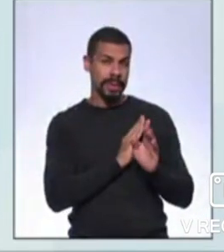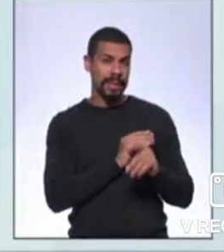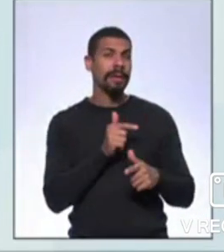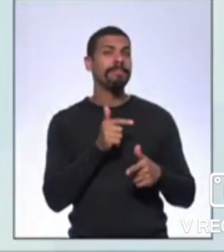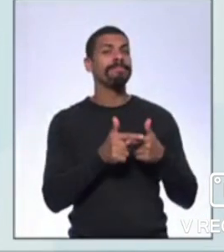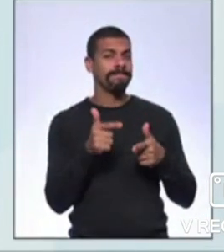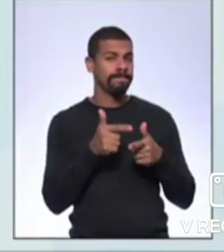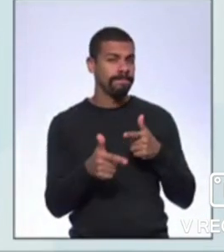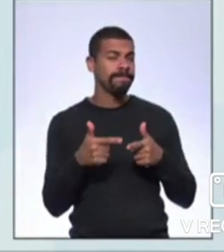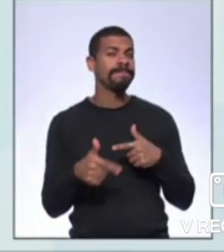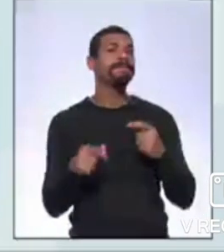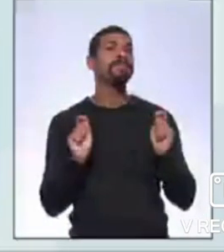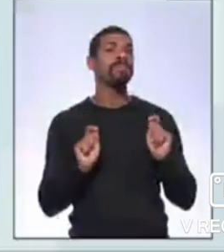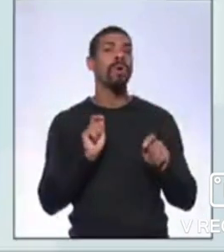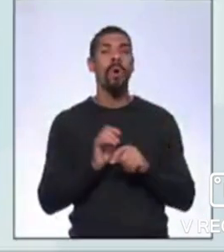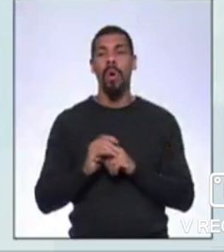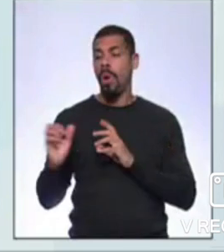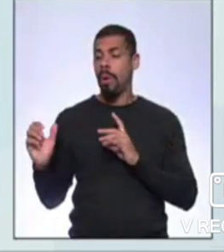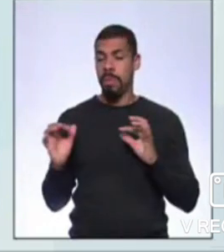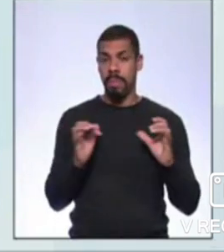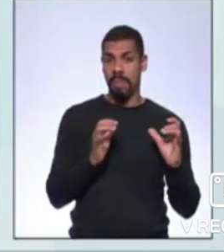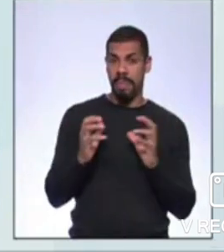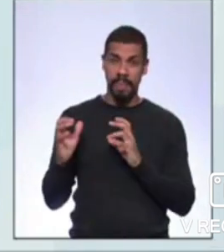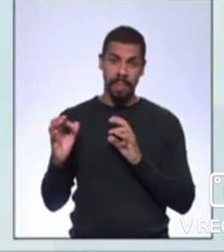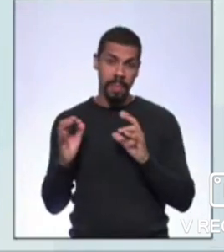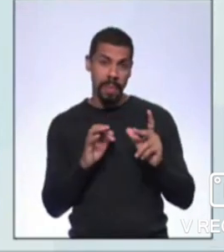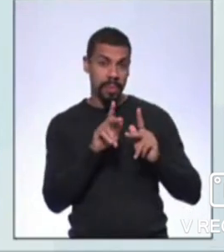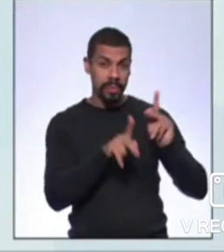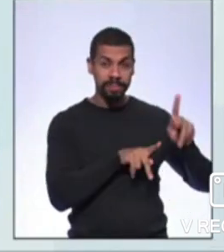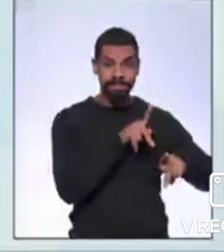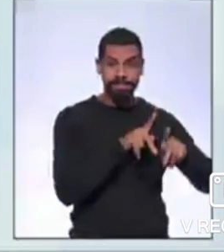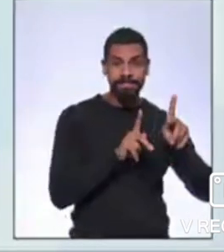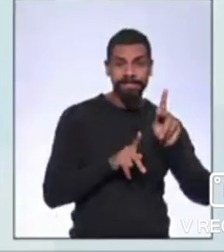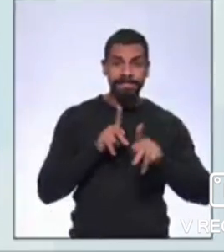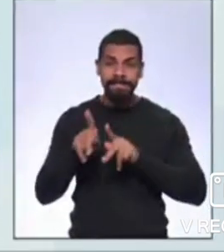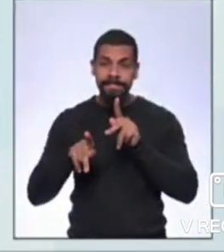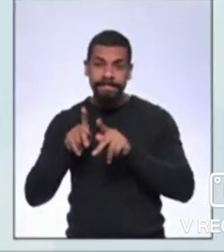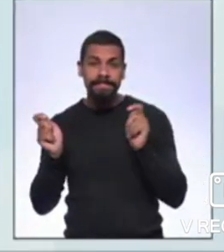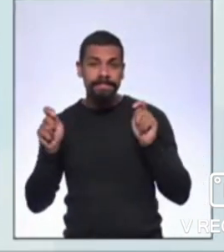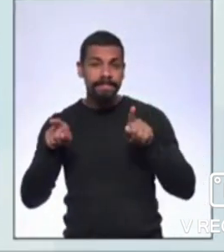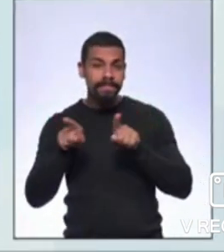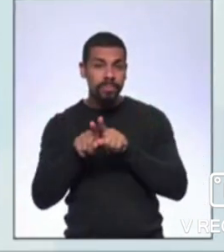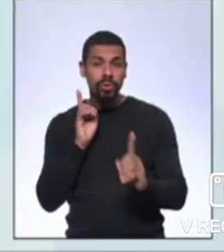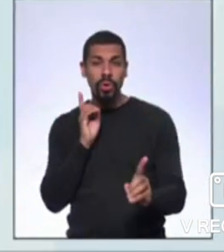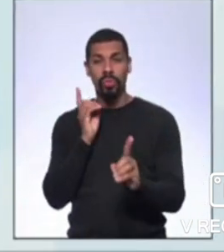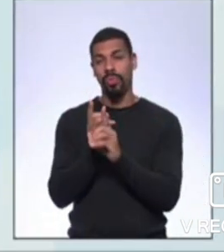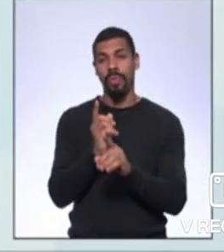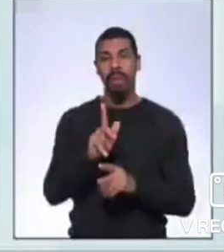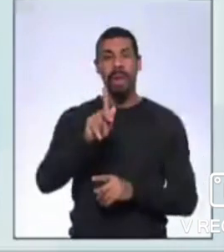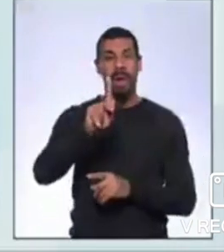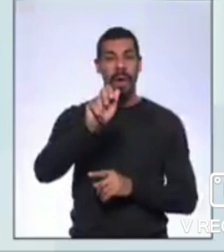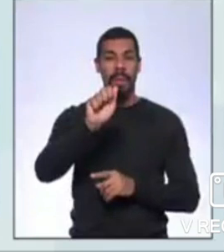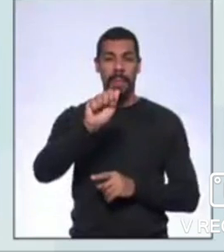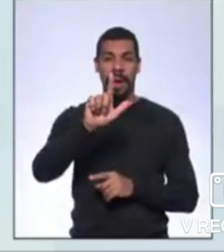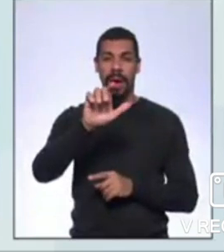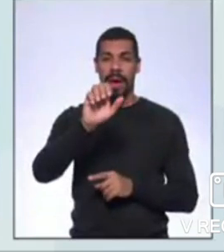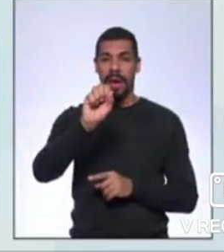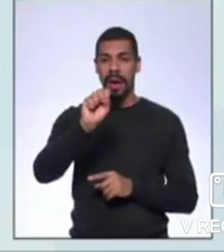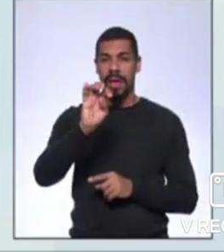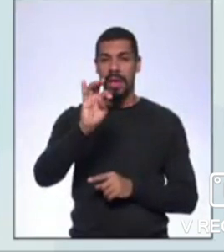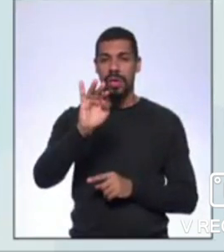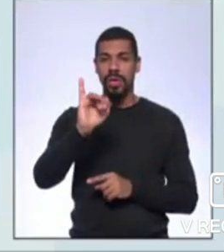pela frente, que era justamente guerrear com esses povos para reconquistar a Palestina. Tá? E a estratégia